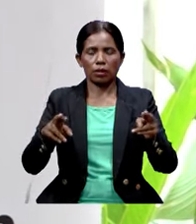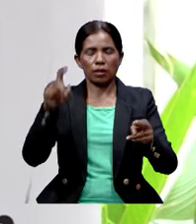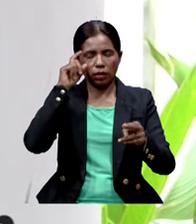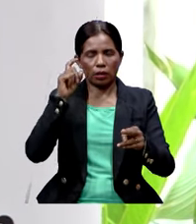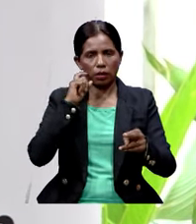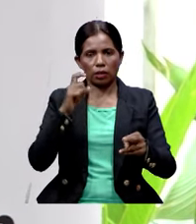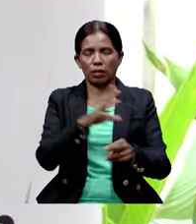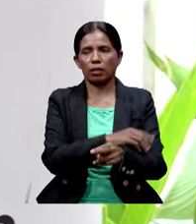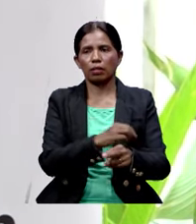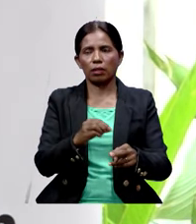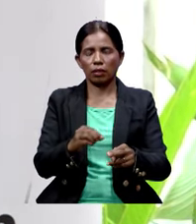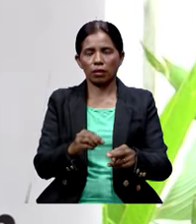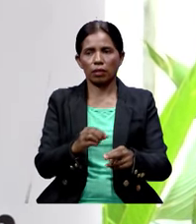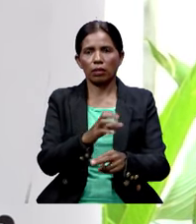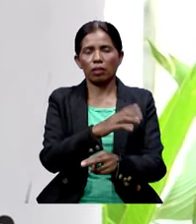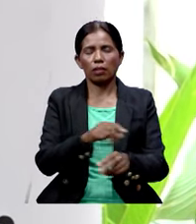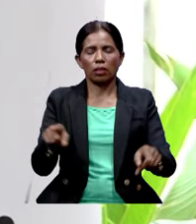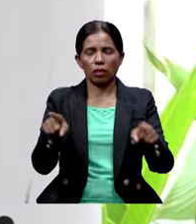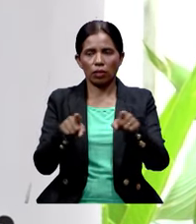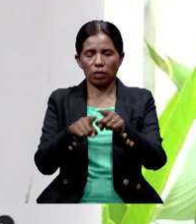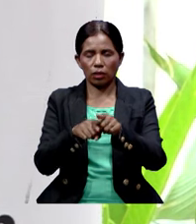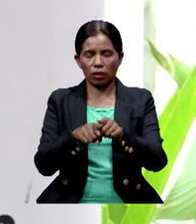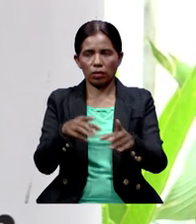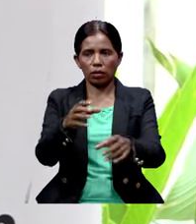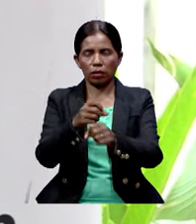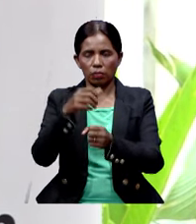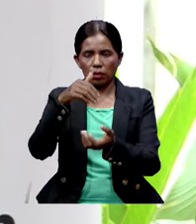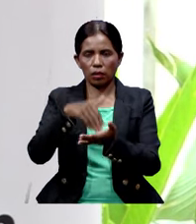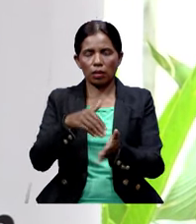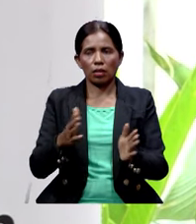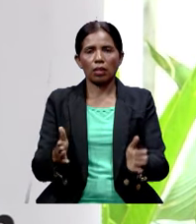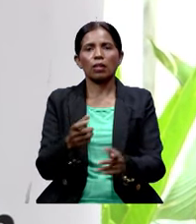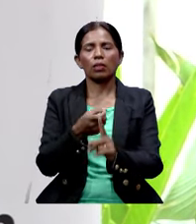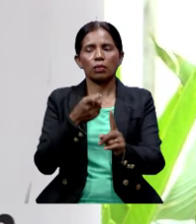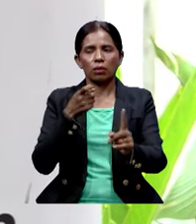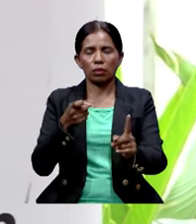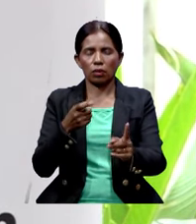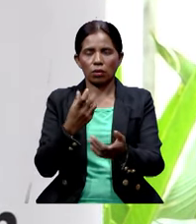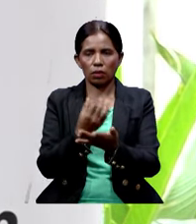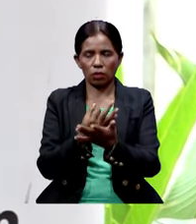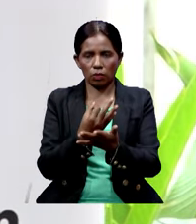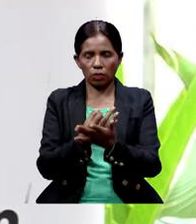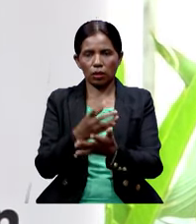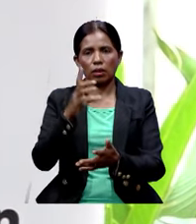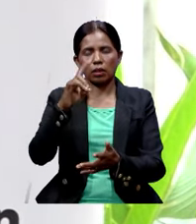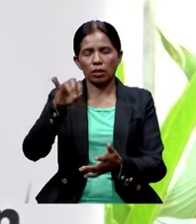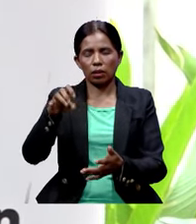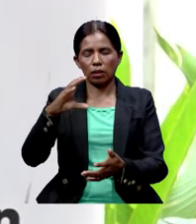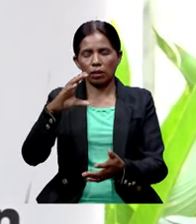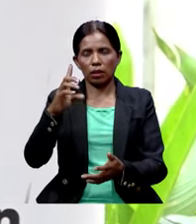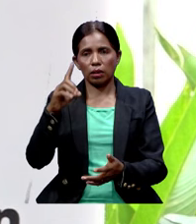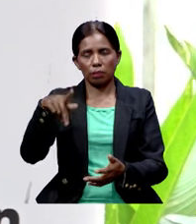nebe selecionado hoti sim assistancia Lihusi fundo GCDP batina